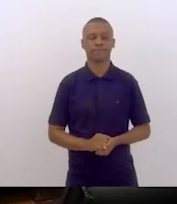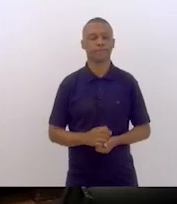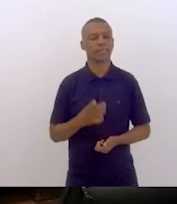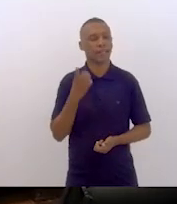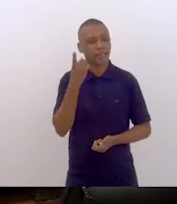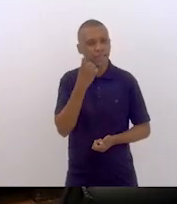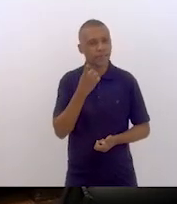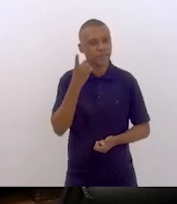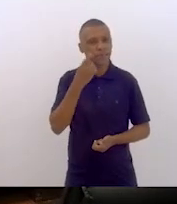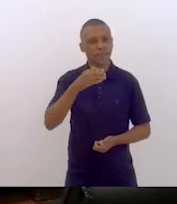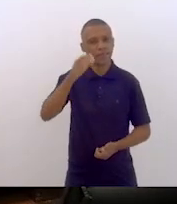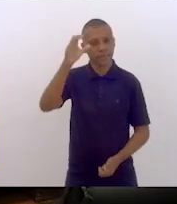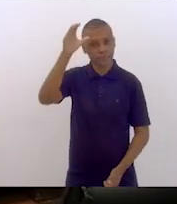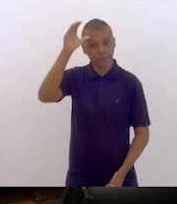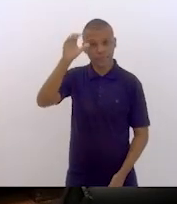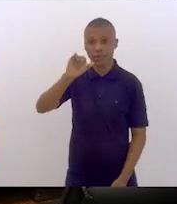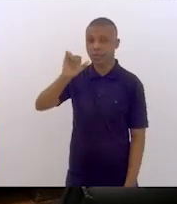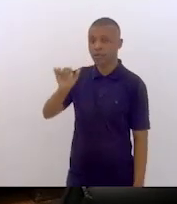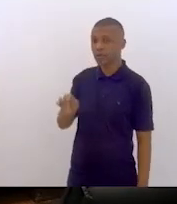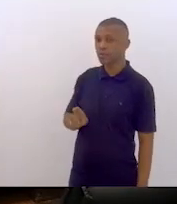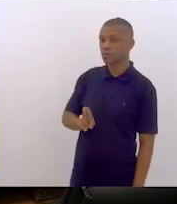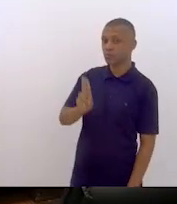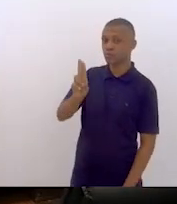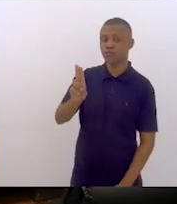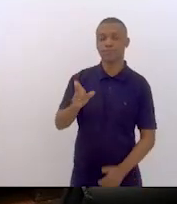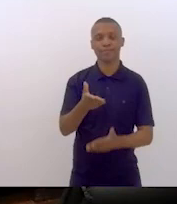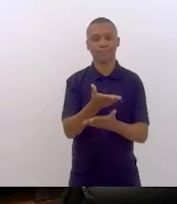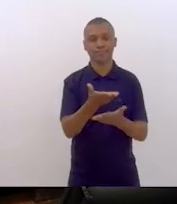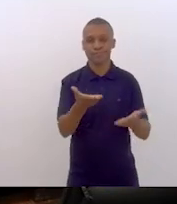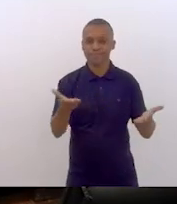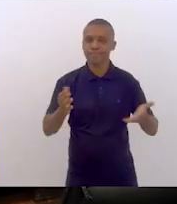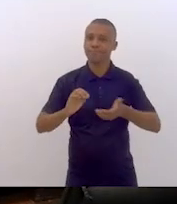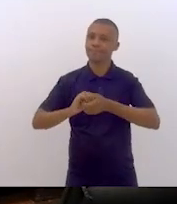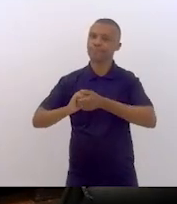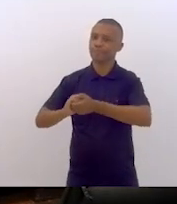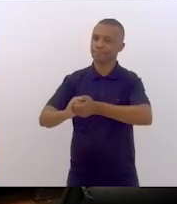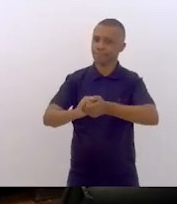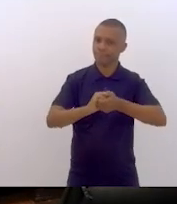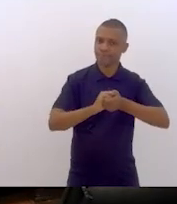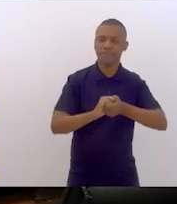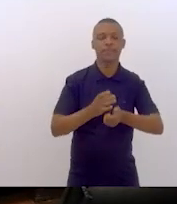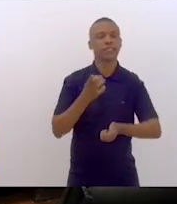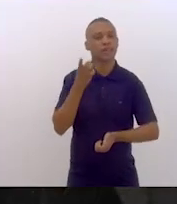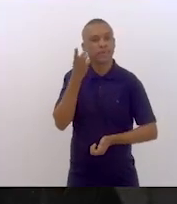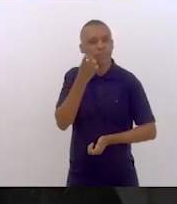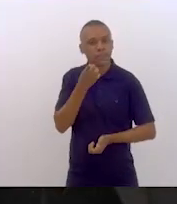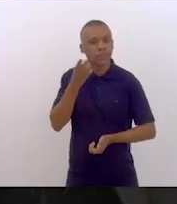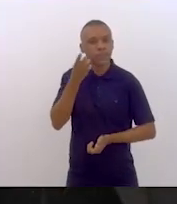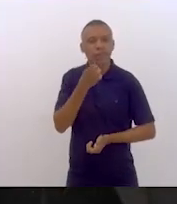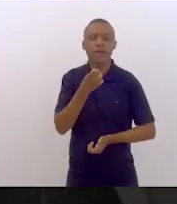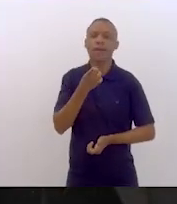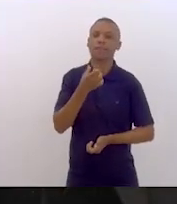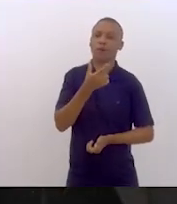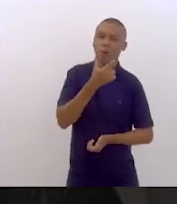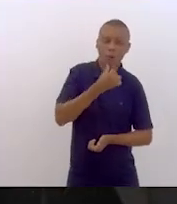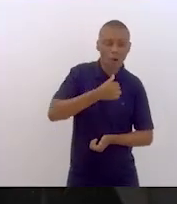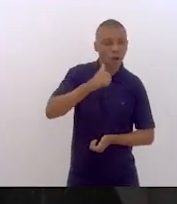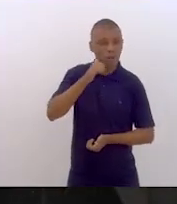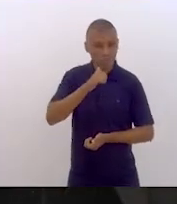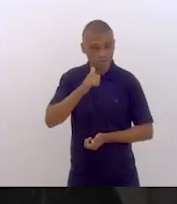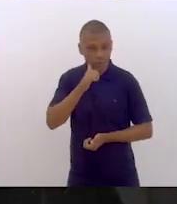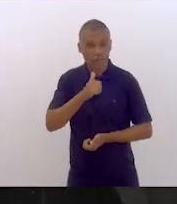tia Ju senhoras e senhores deputados e deputadas